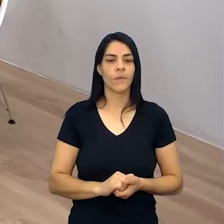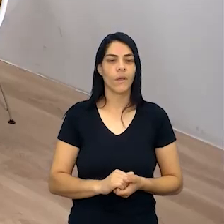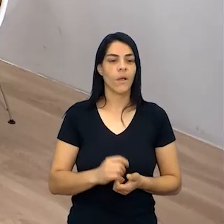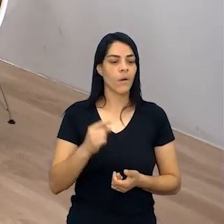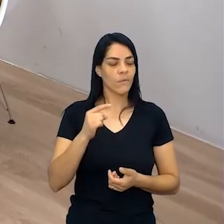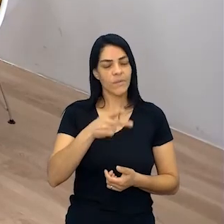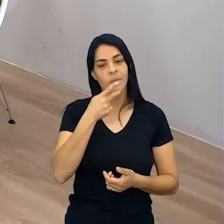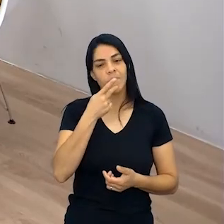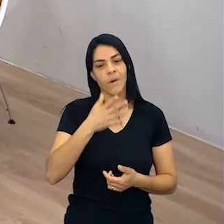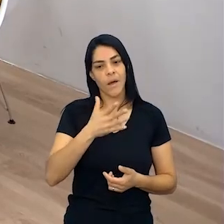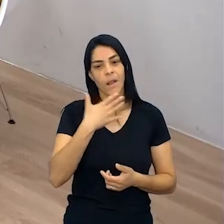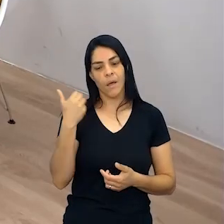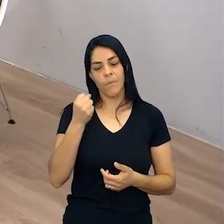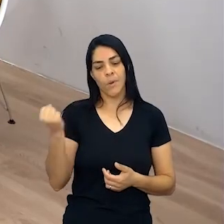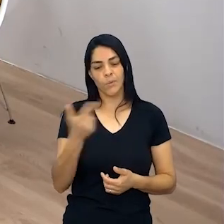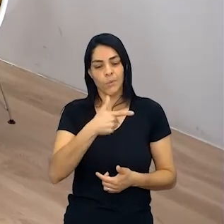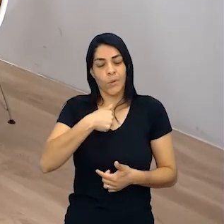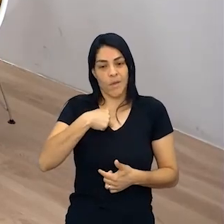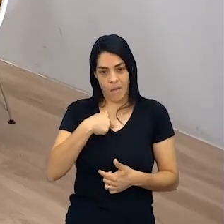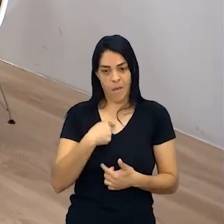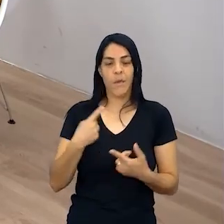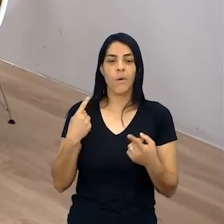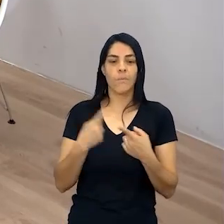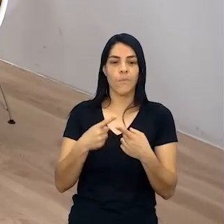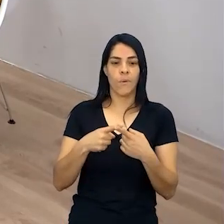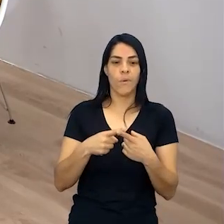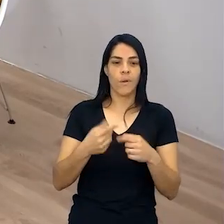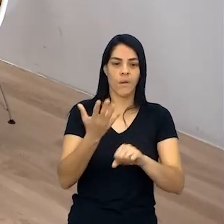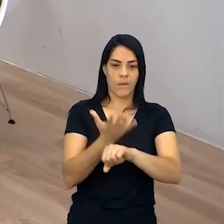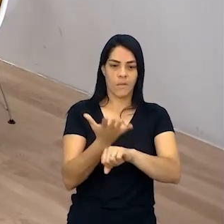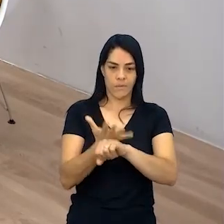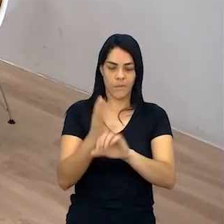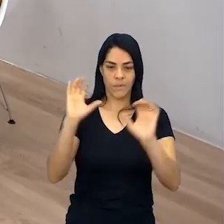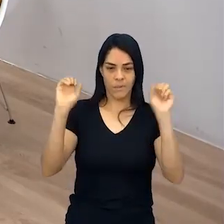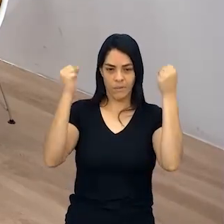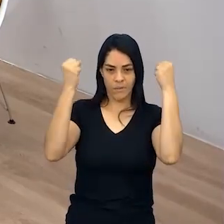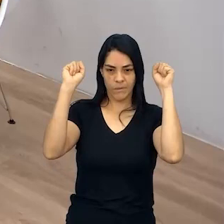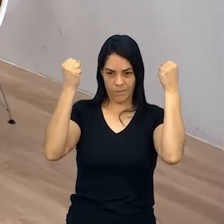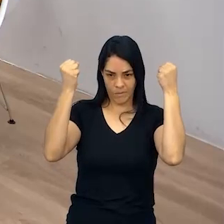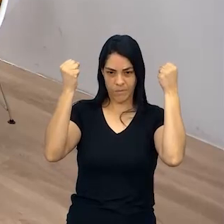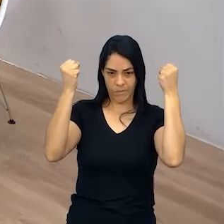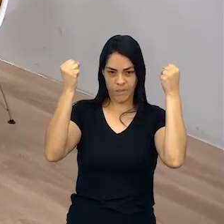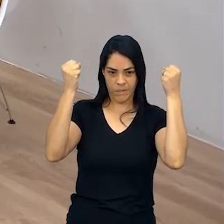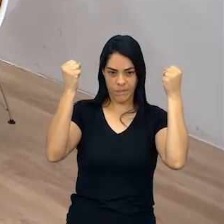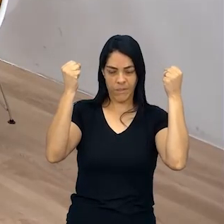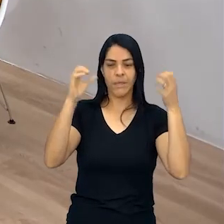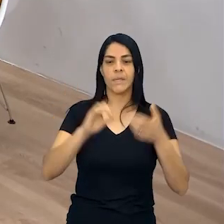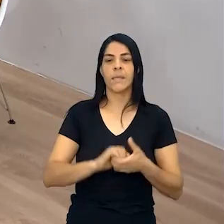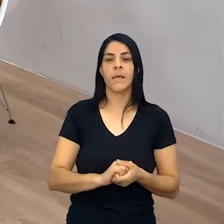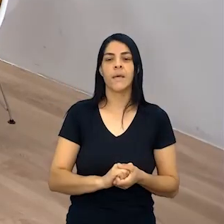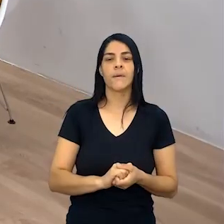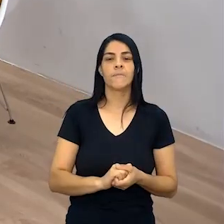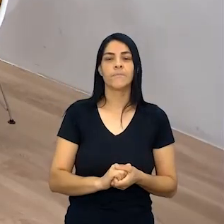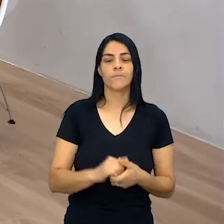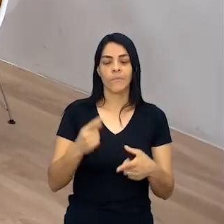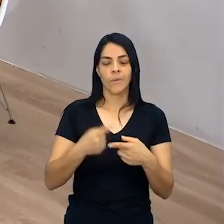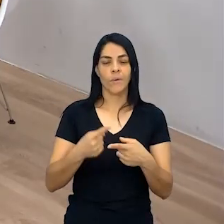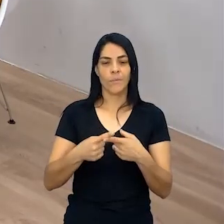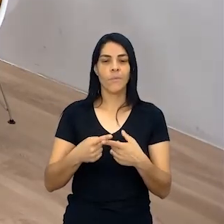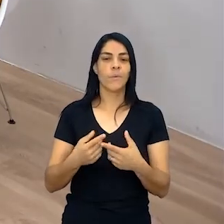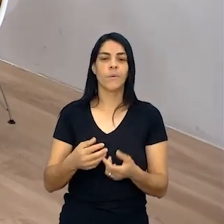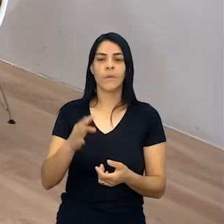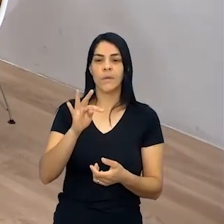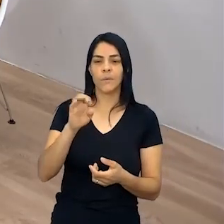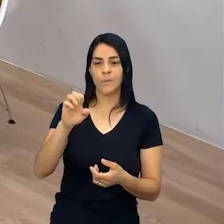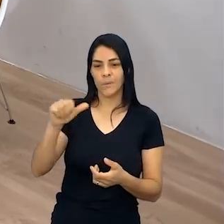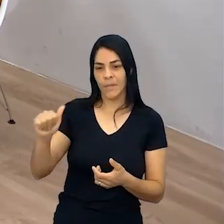Você é da área da educação física. Então, trazer da educação física, porque ali o menino pode se sentir